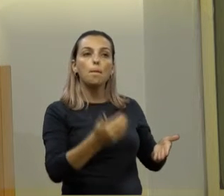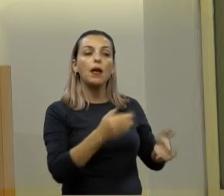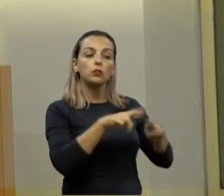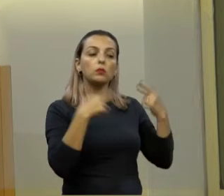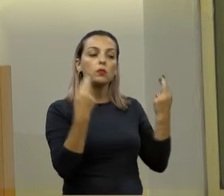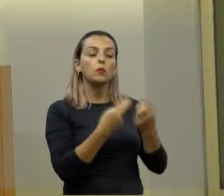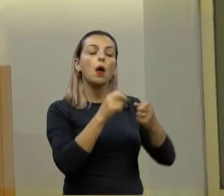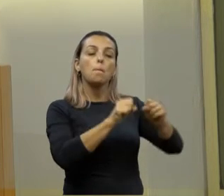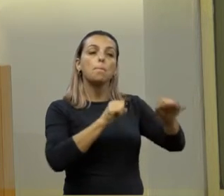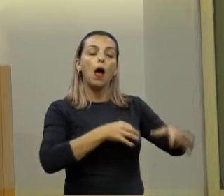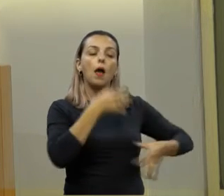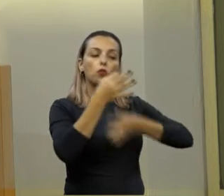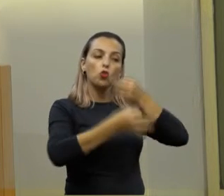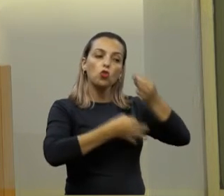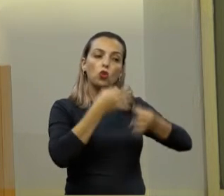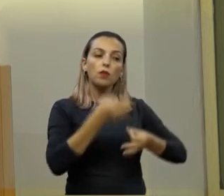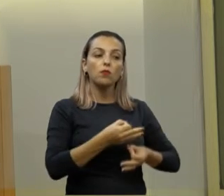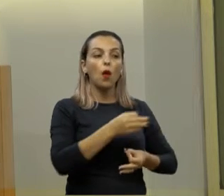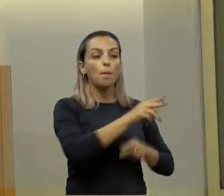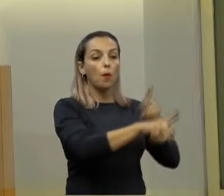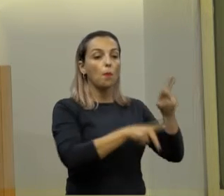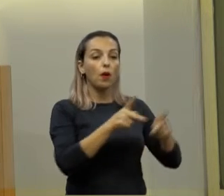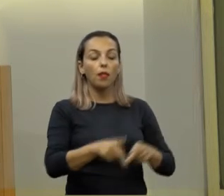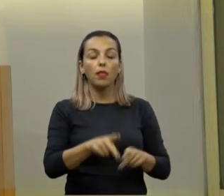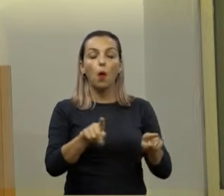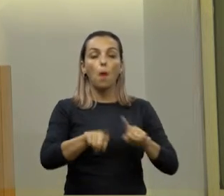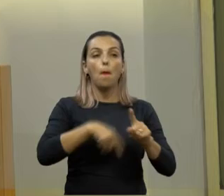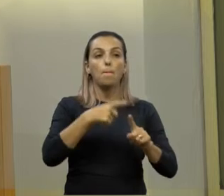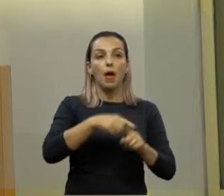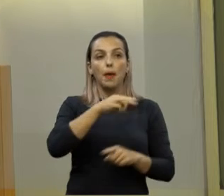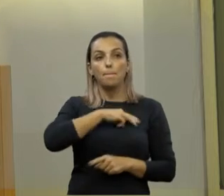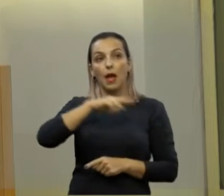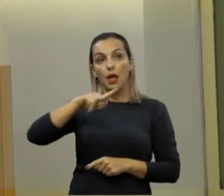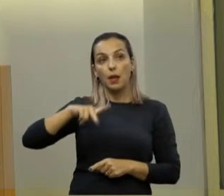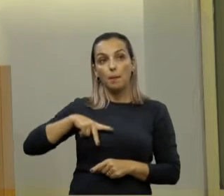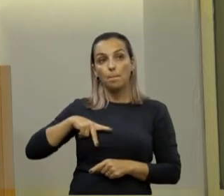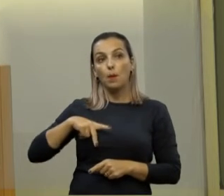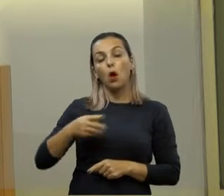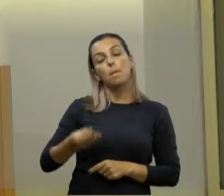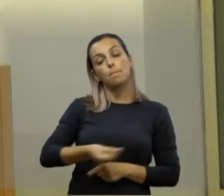pública com a participação popular e do Ministério Público